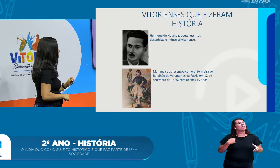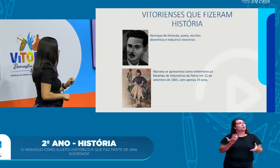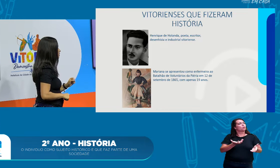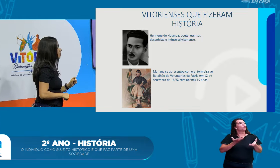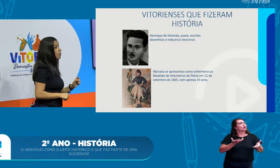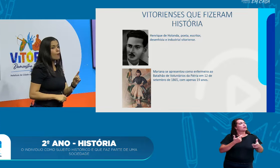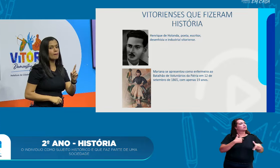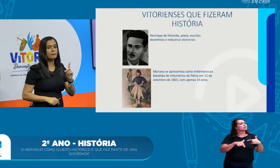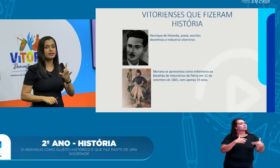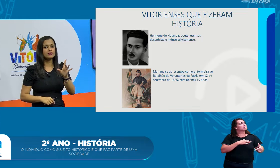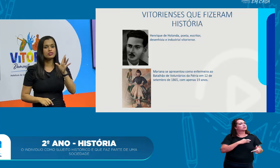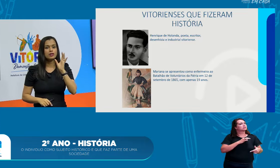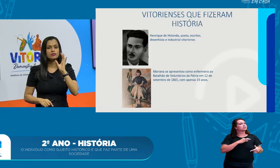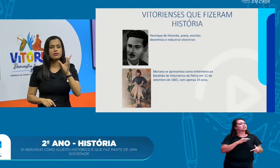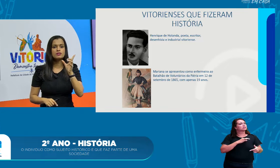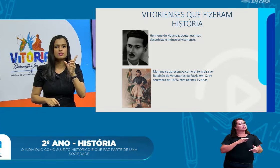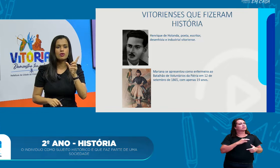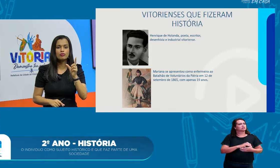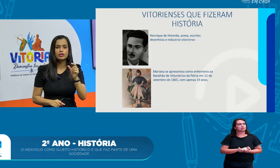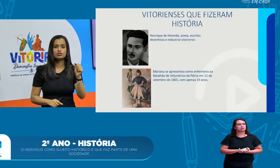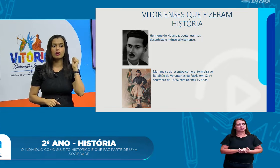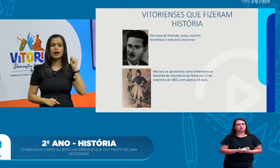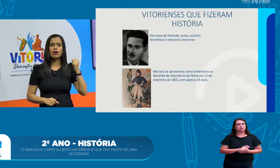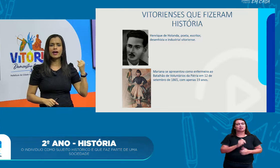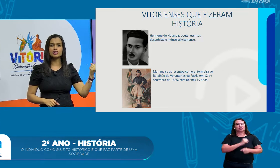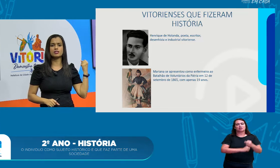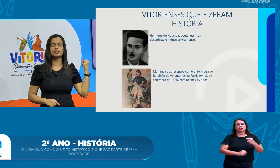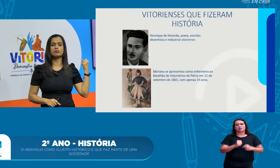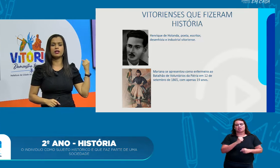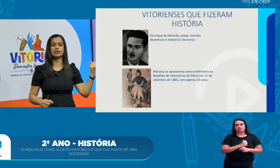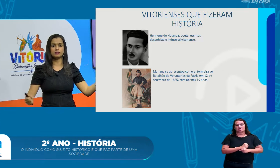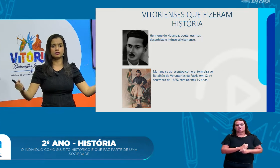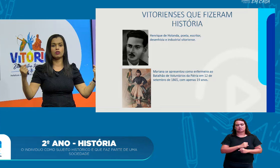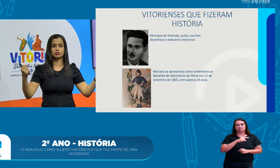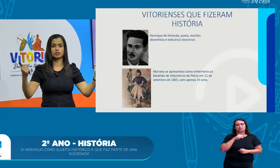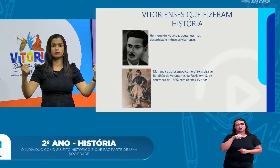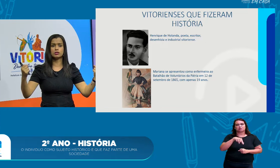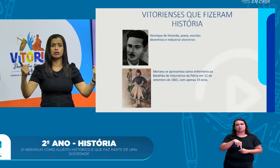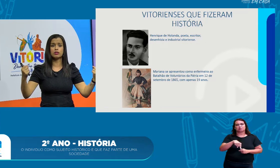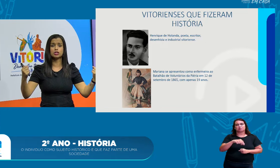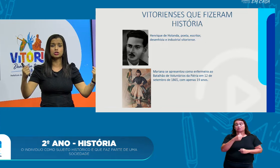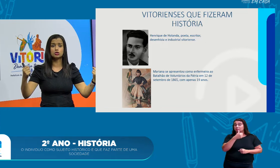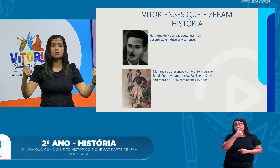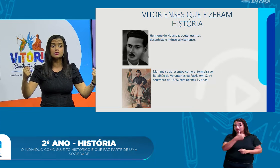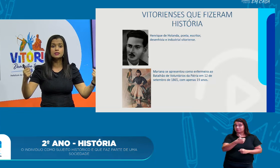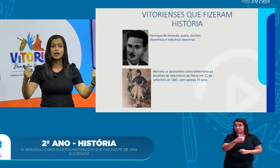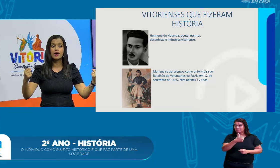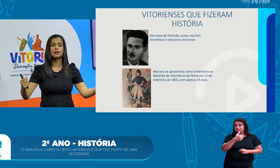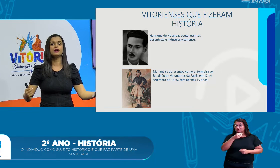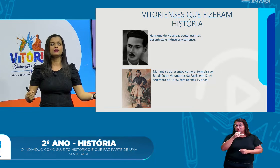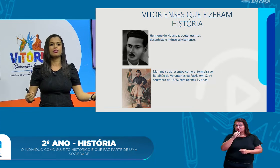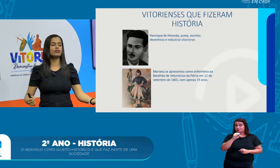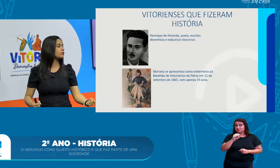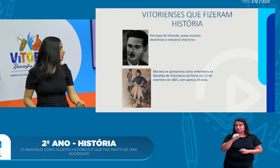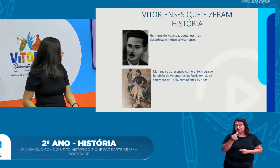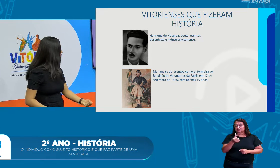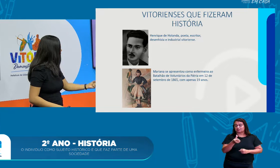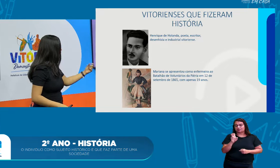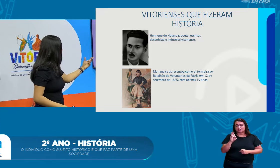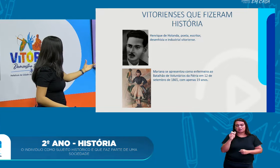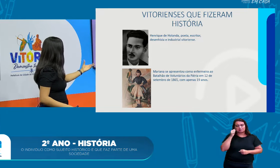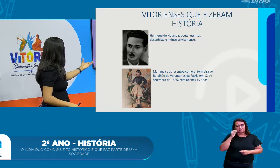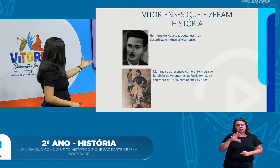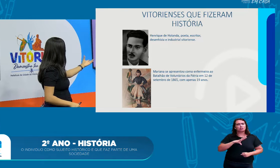1865, com apenas 19 anos. Olha a coragem dessa mulher. Nossa, que mulher corajosa! Tá vendo